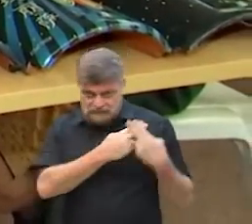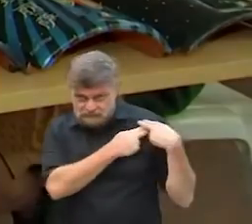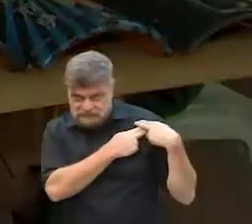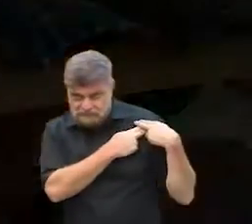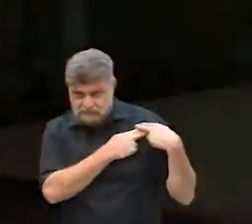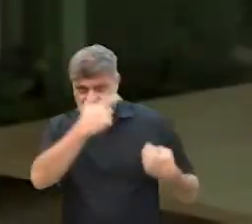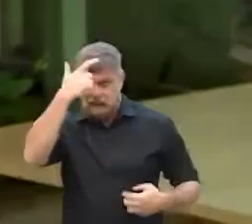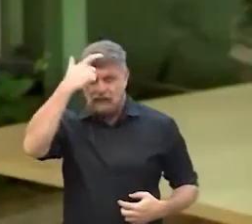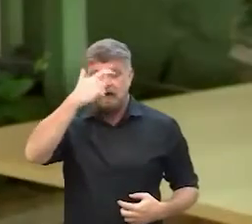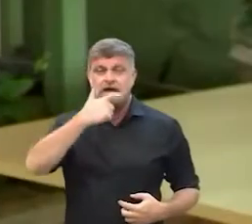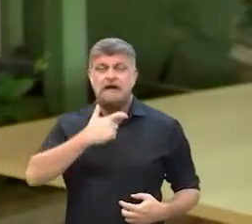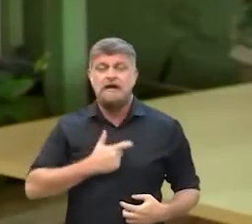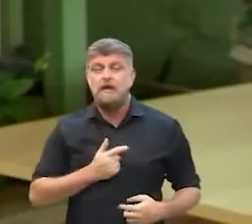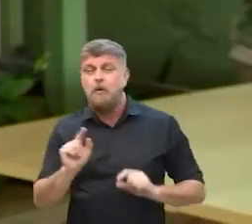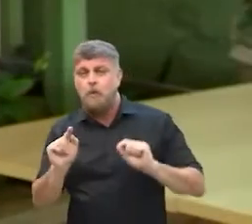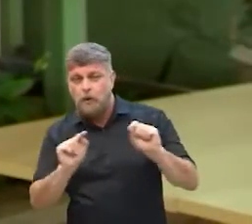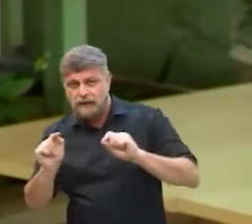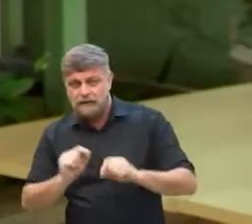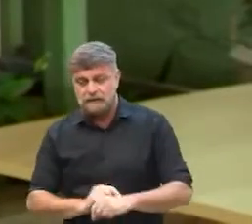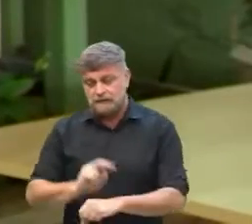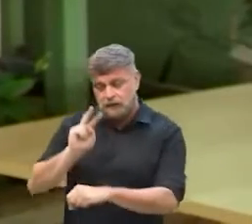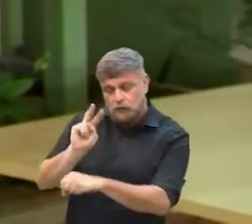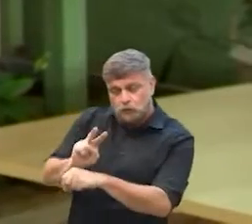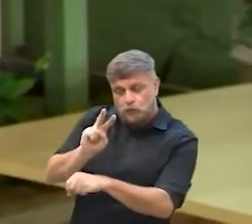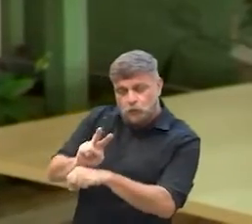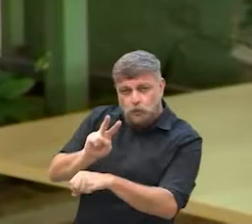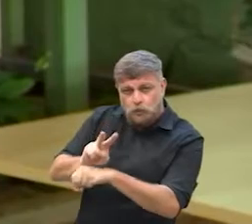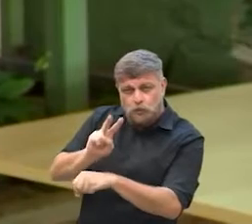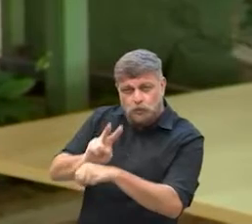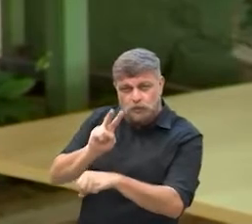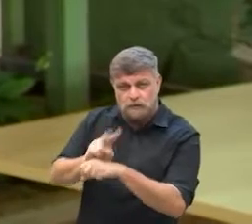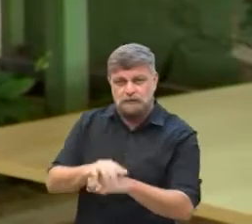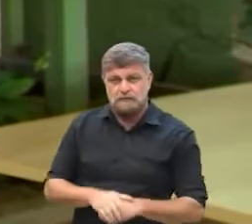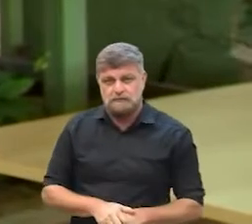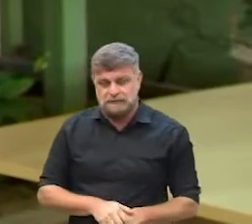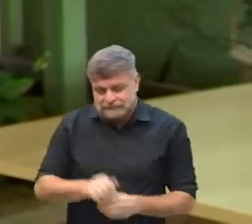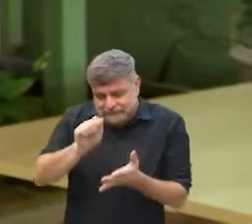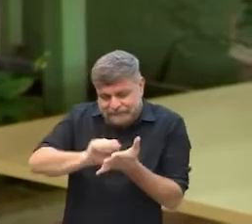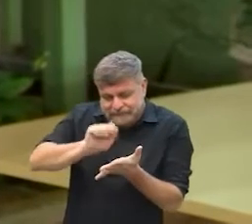A minha função é de encarregado. Eu cuido das